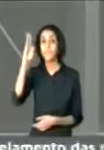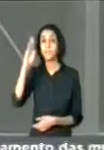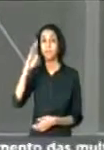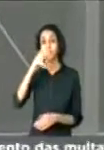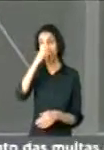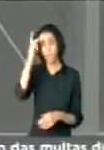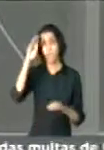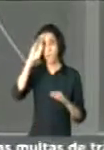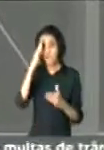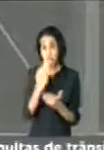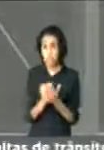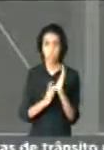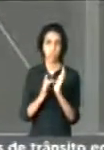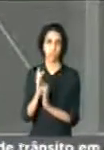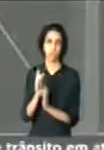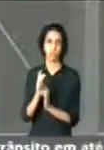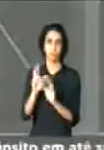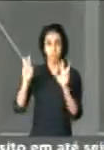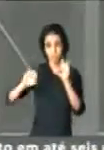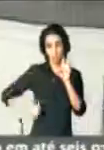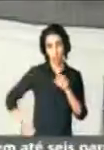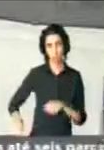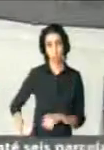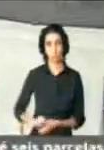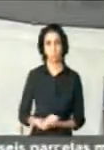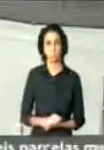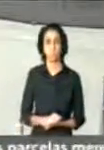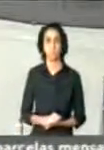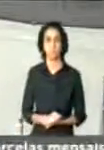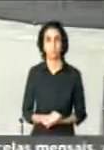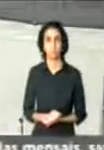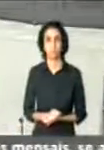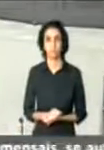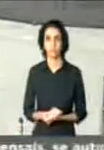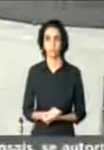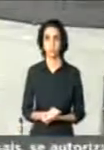cristãos, a questão do aborto. Muito obrigado, deputado